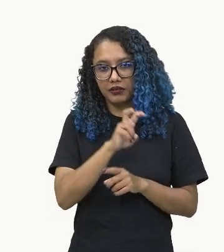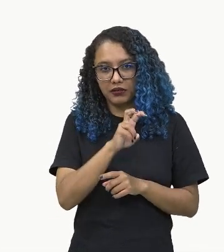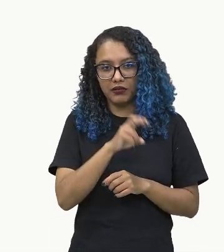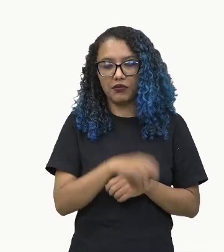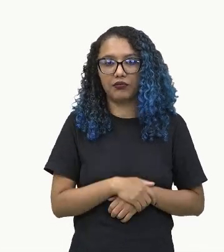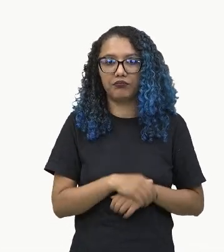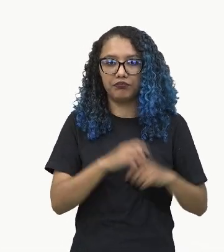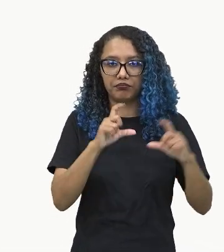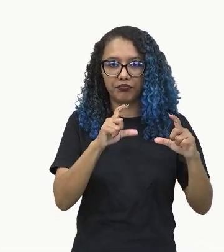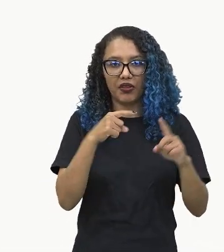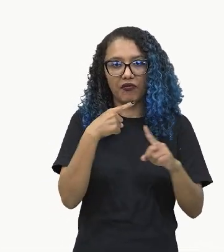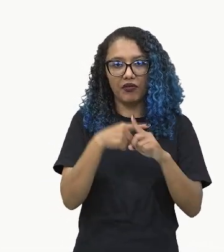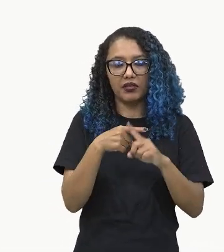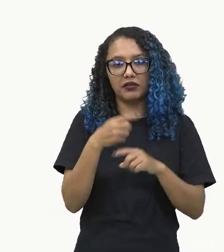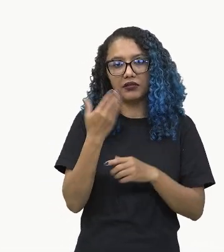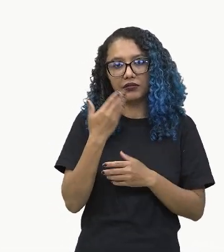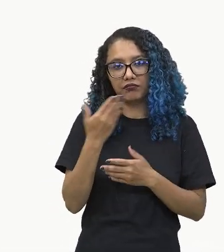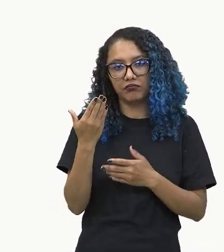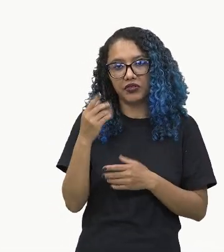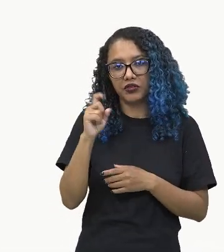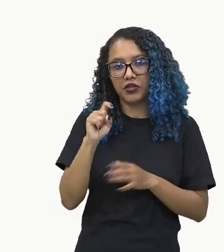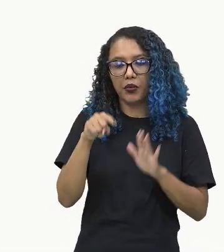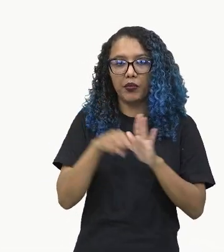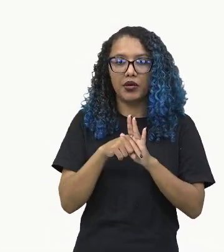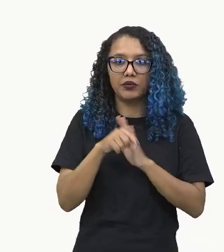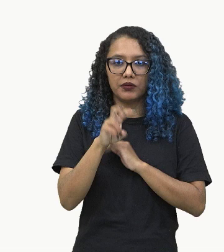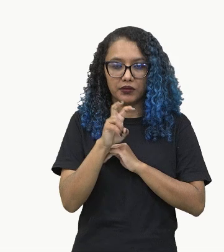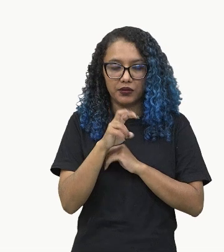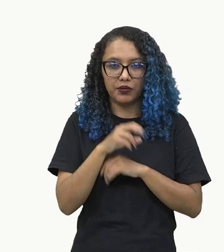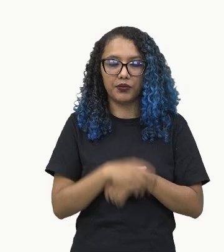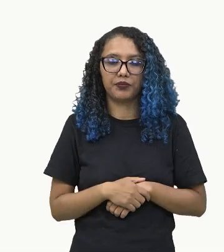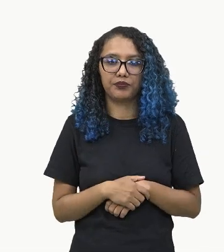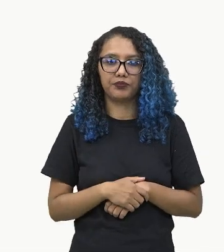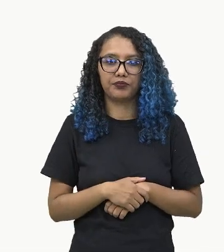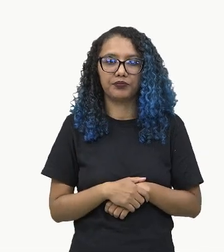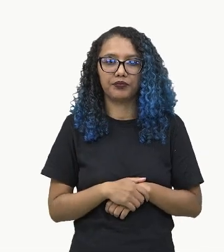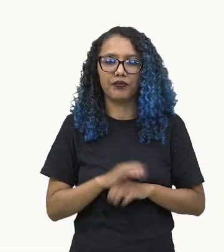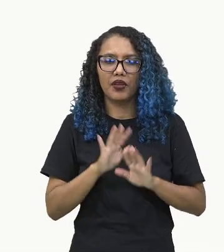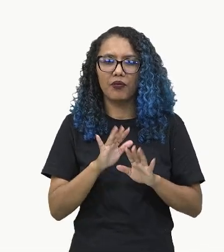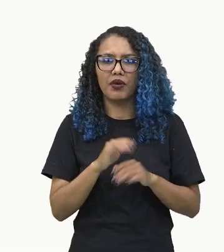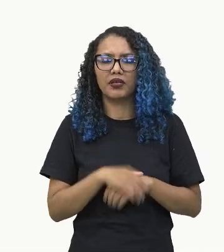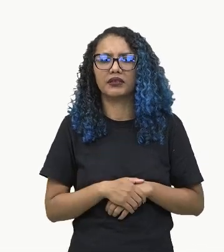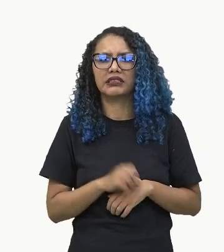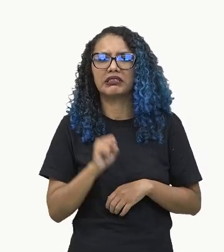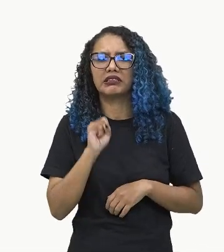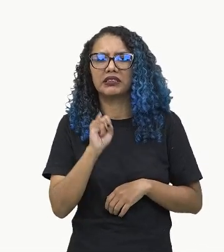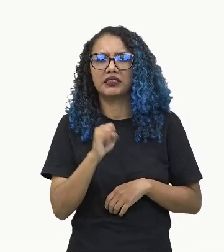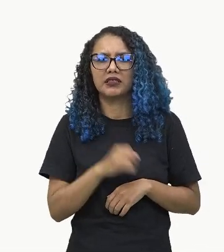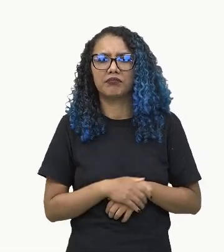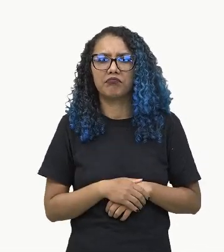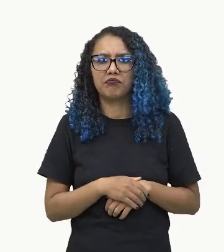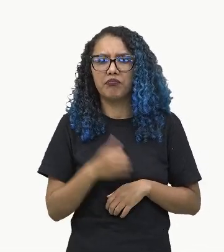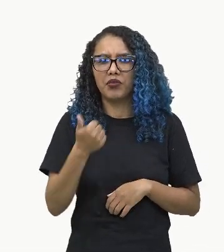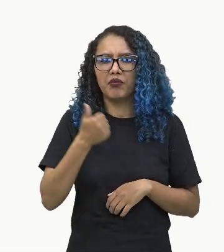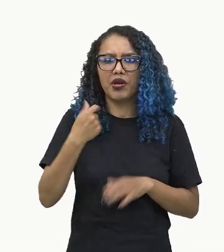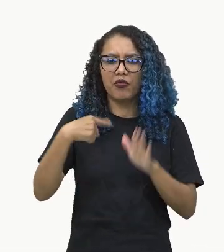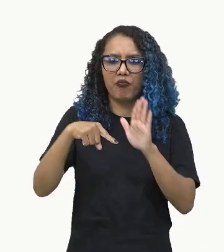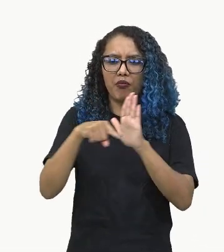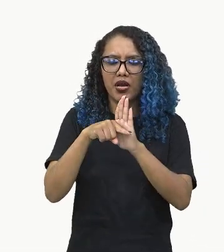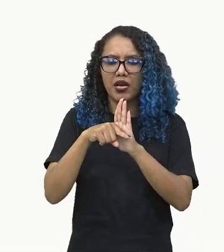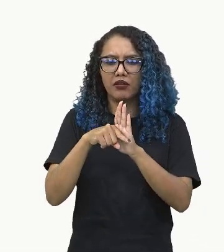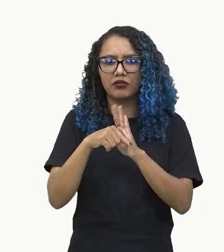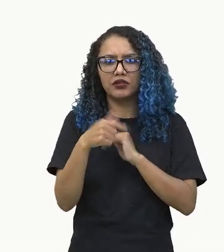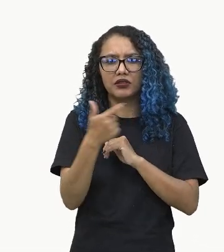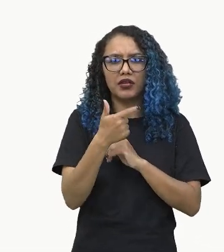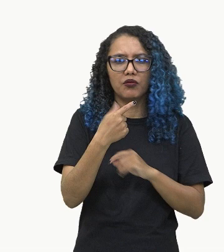termo menos o meu segundo termo. Professor, se eu colocar primeiro menos e depois mais,